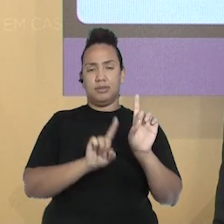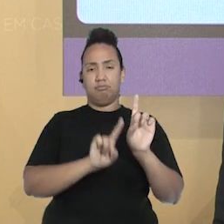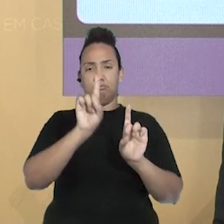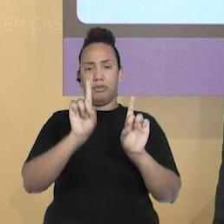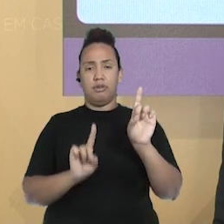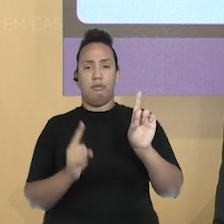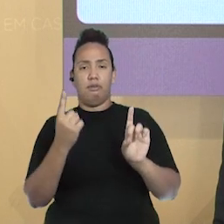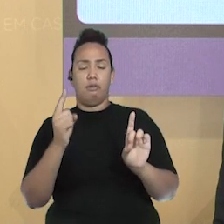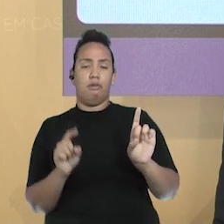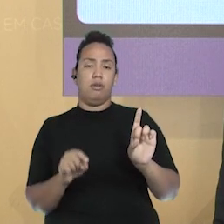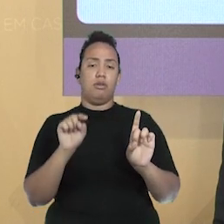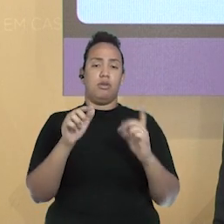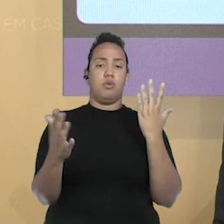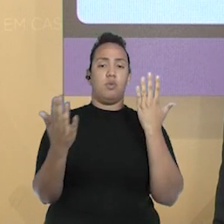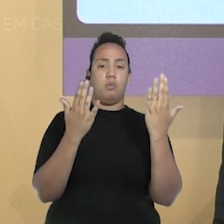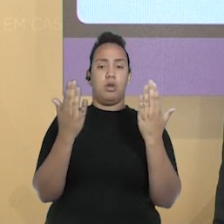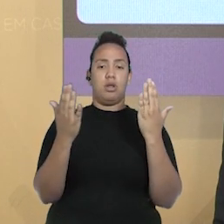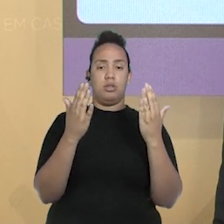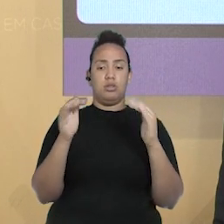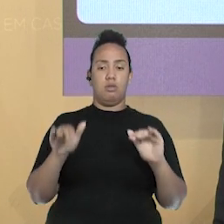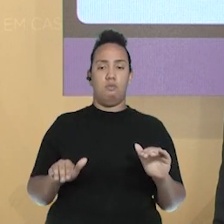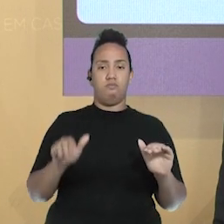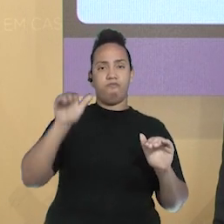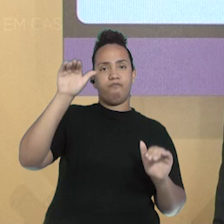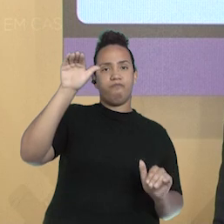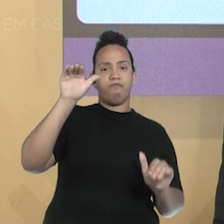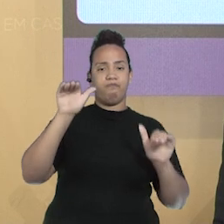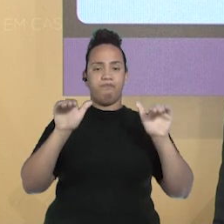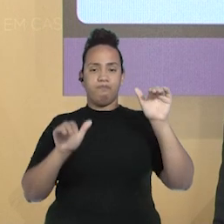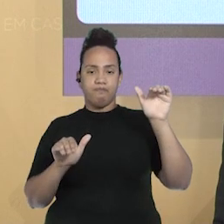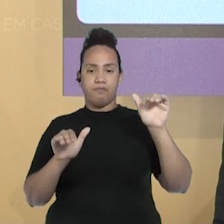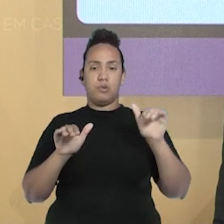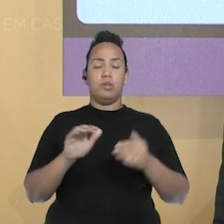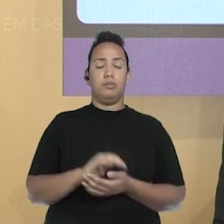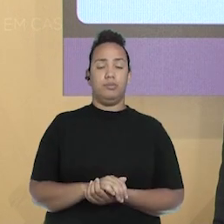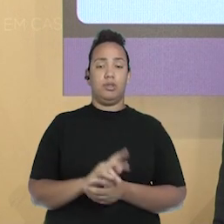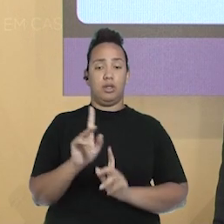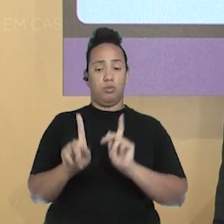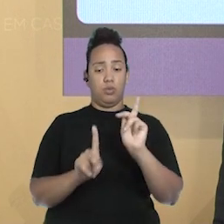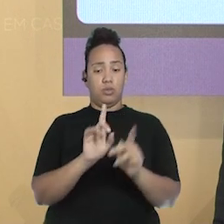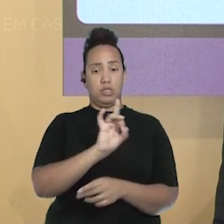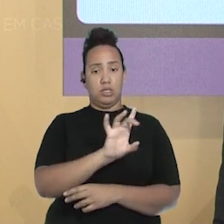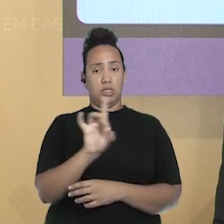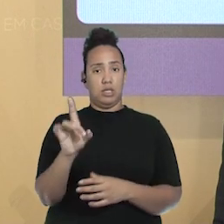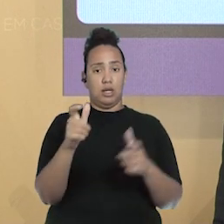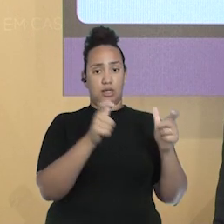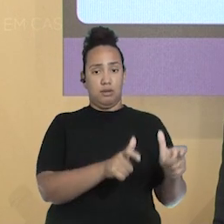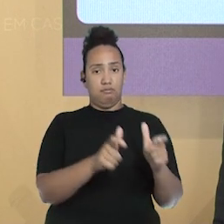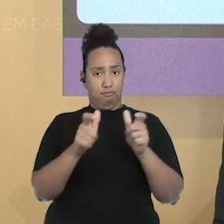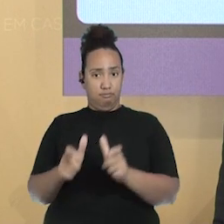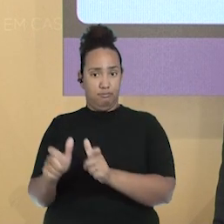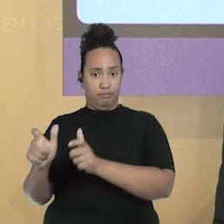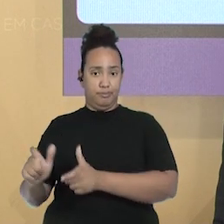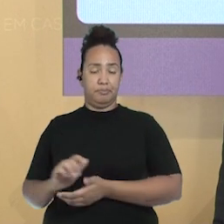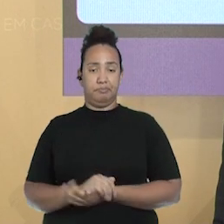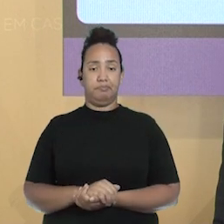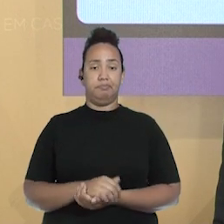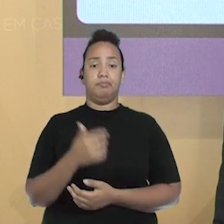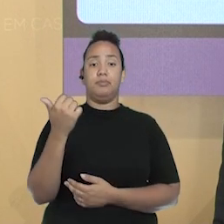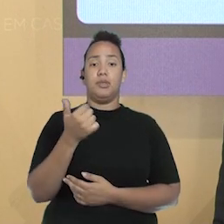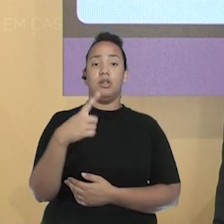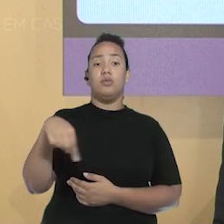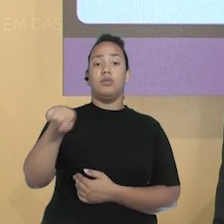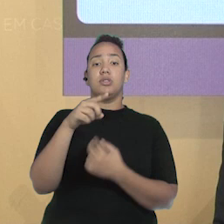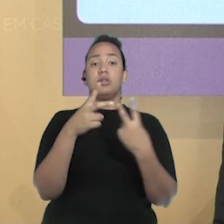comparação de tamanho, levando em consideração a população de cada bairro. Então, vamos lá. Primeiro, identifique